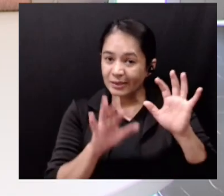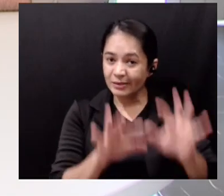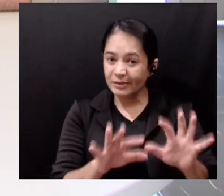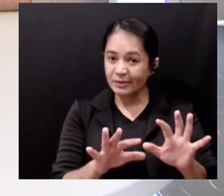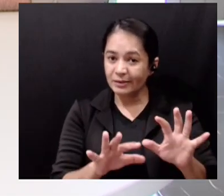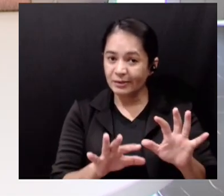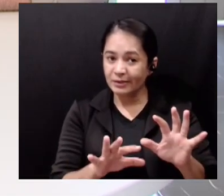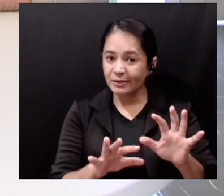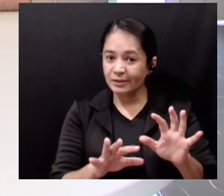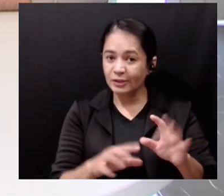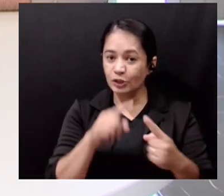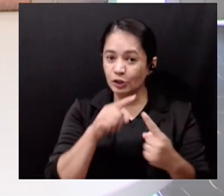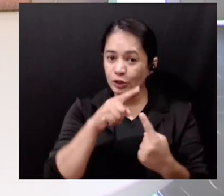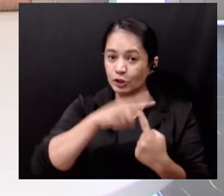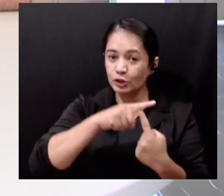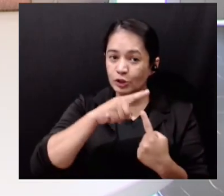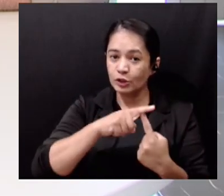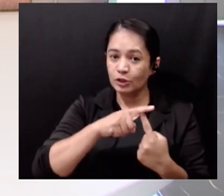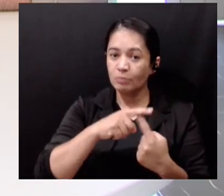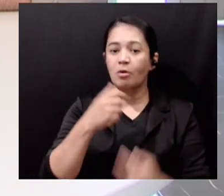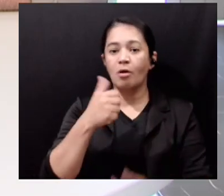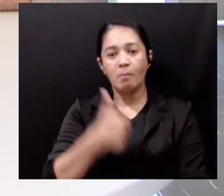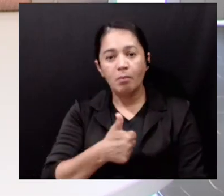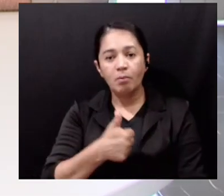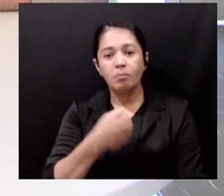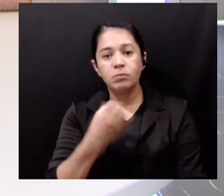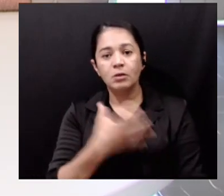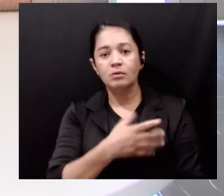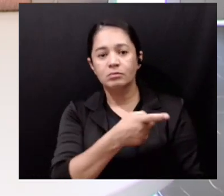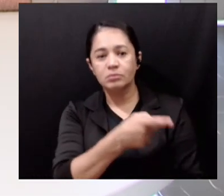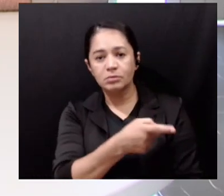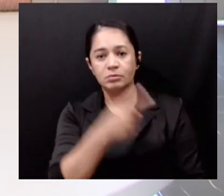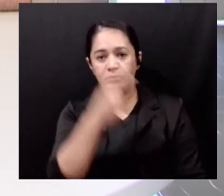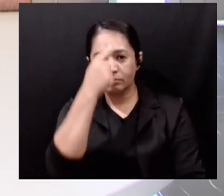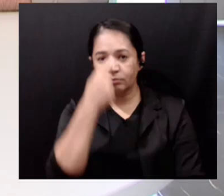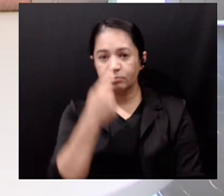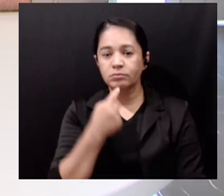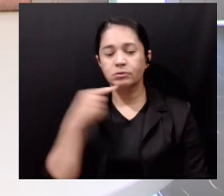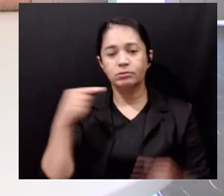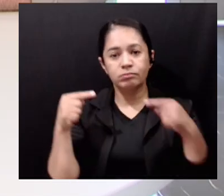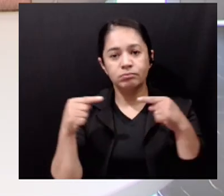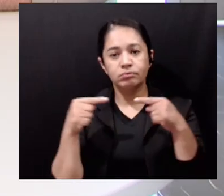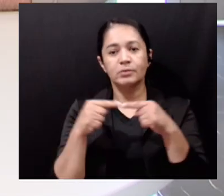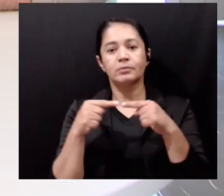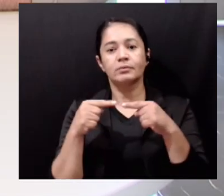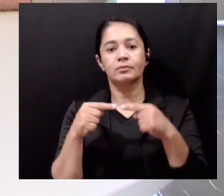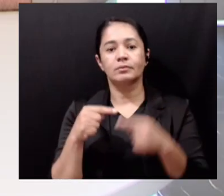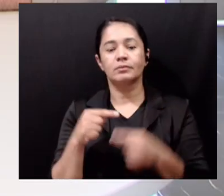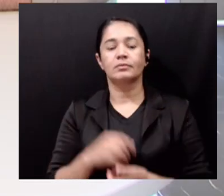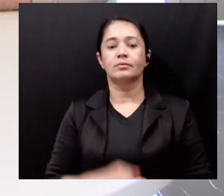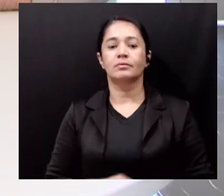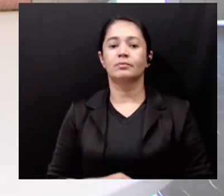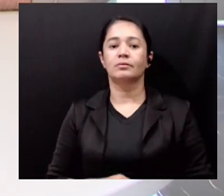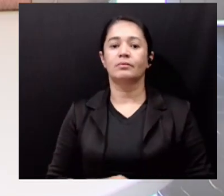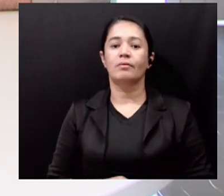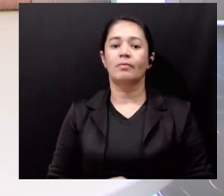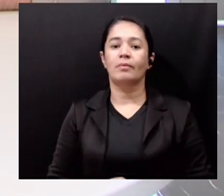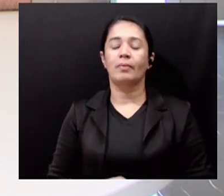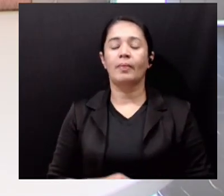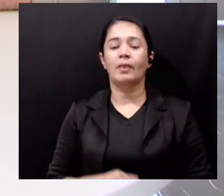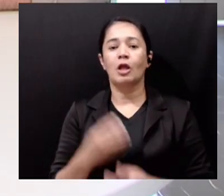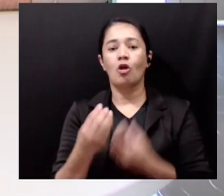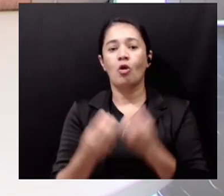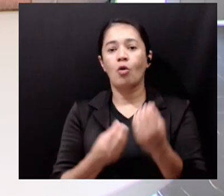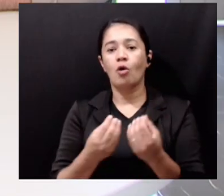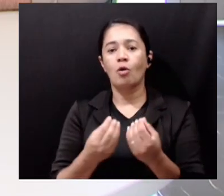ser suficiente para ele, né, realizar tudo aquilo que ele precisa durante o mês. Isso que eu ia perguntar, como que a pessoa faz para escolher